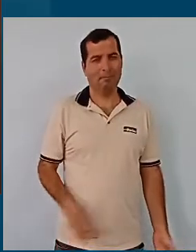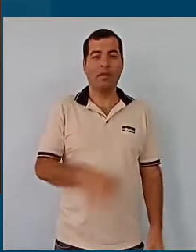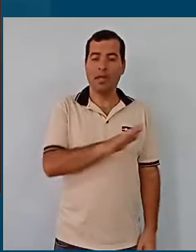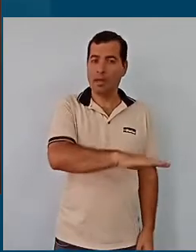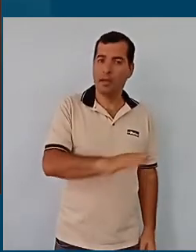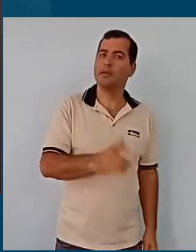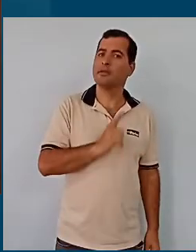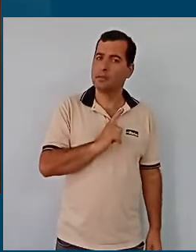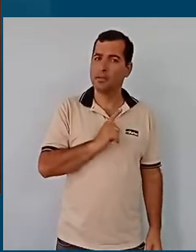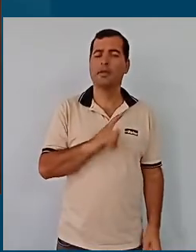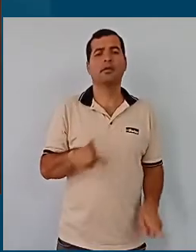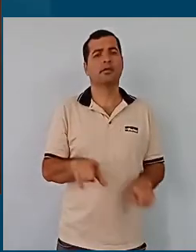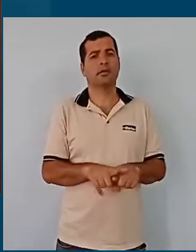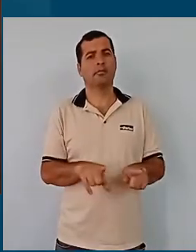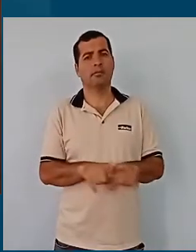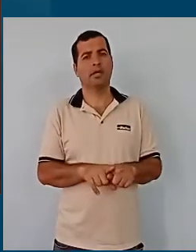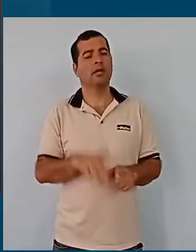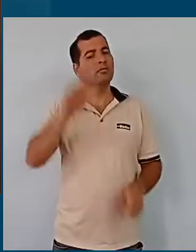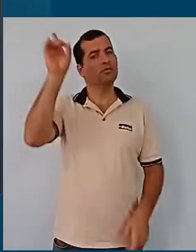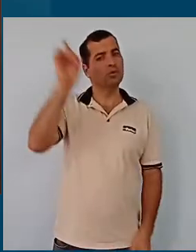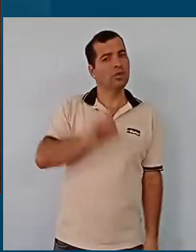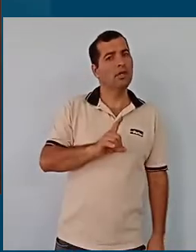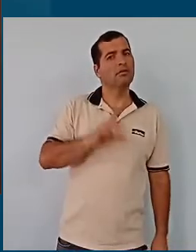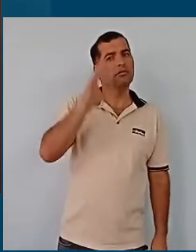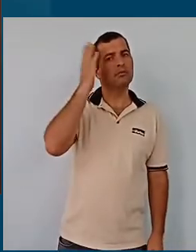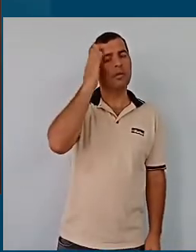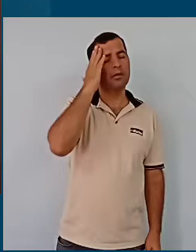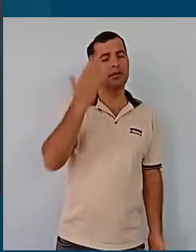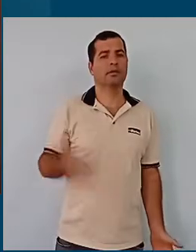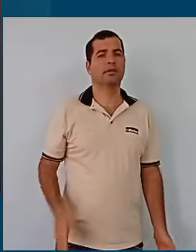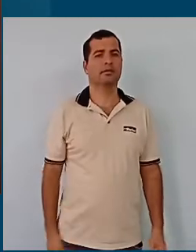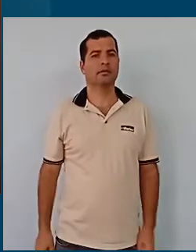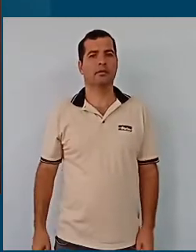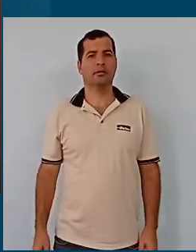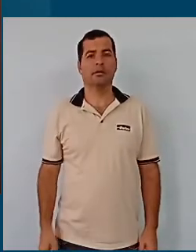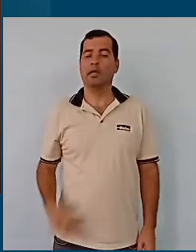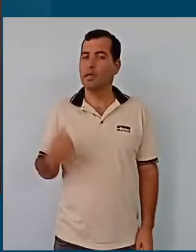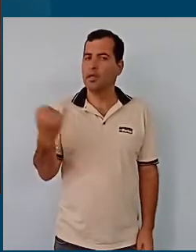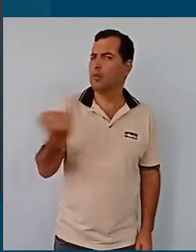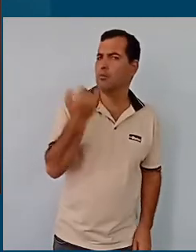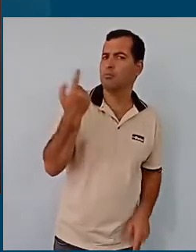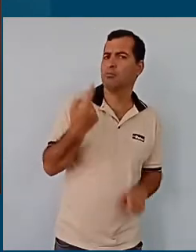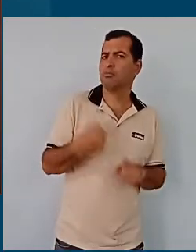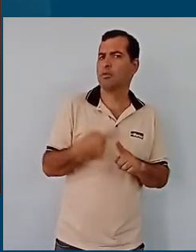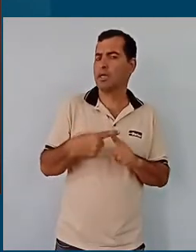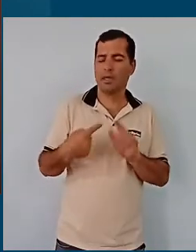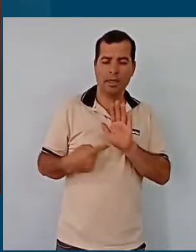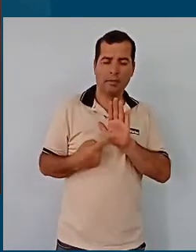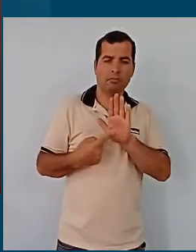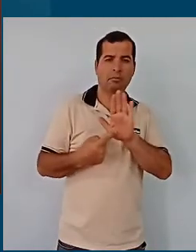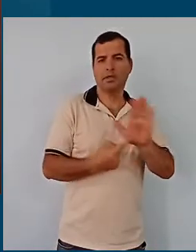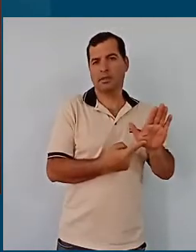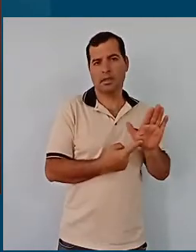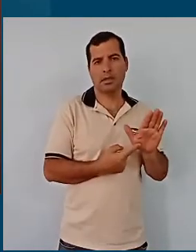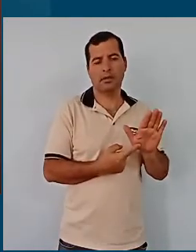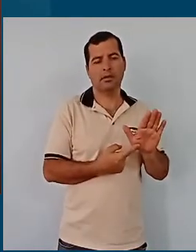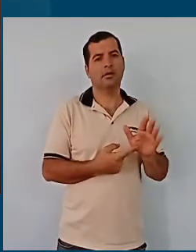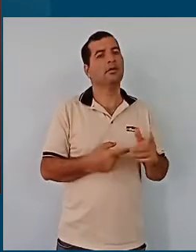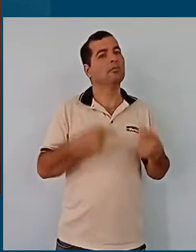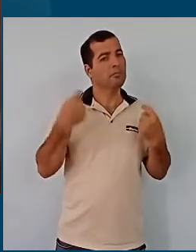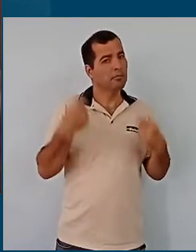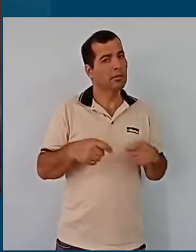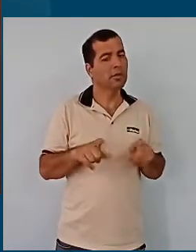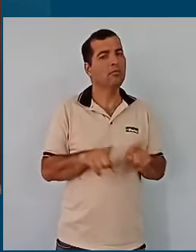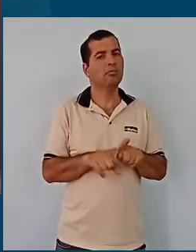têm o direito de saber. E por que é importante apresentar esse mais elaborado para as